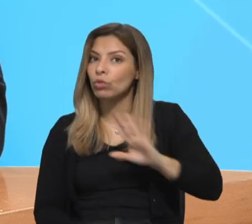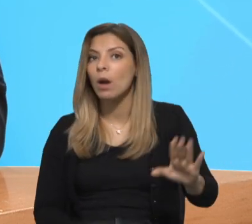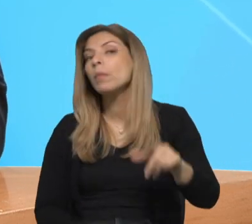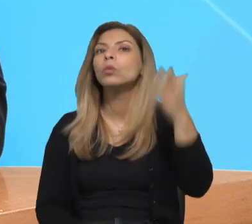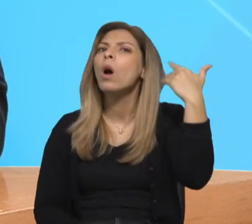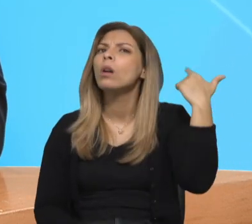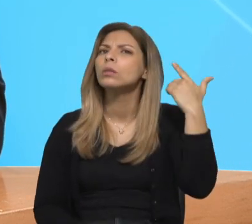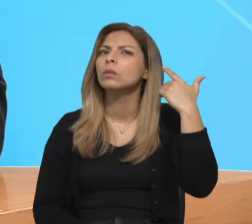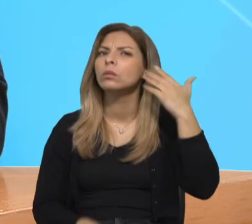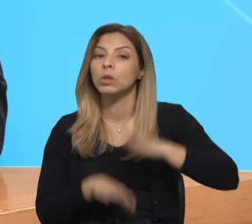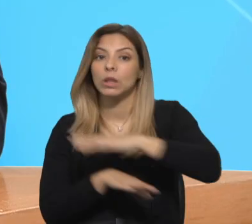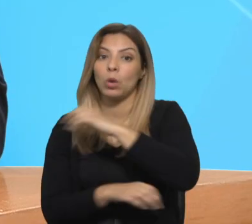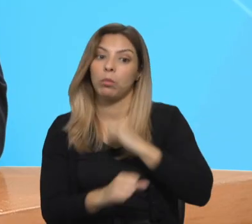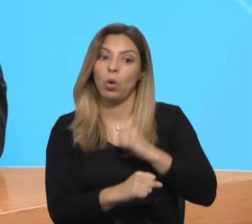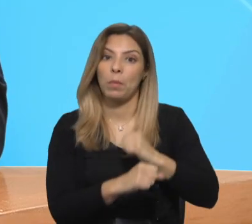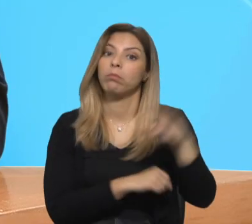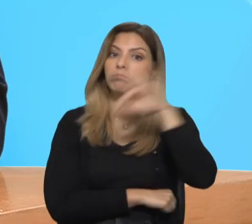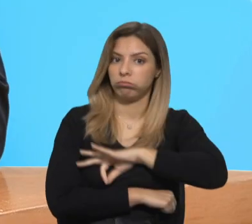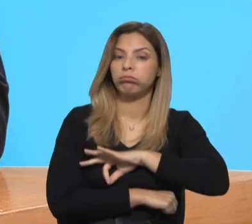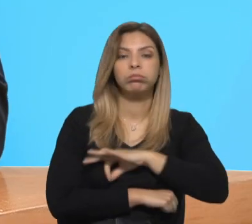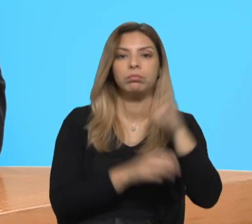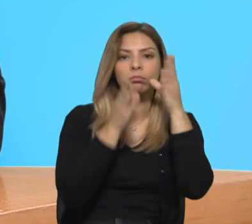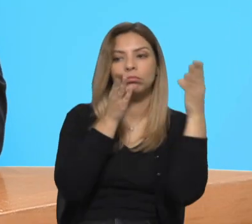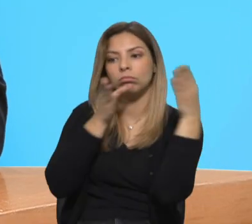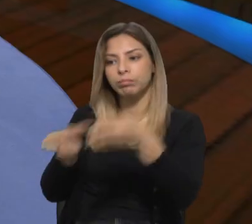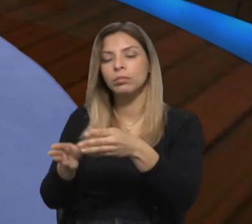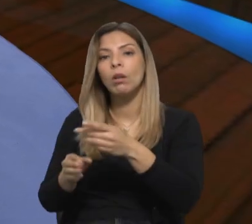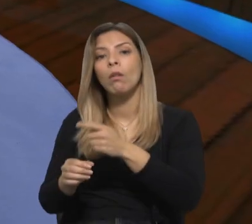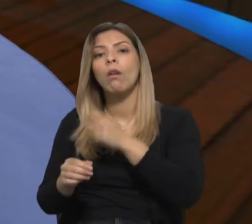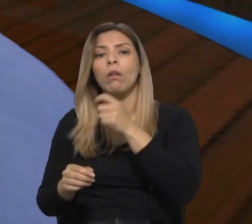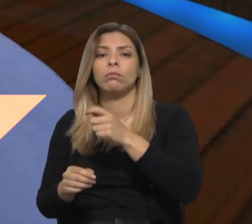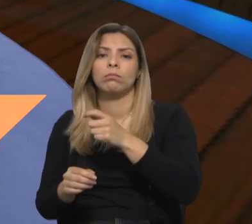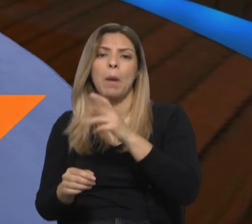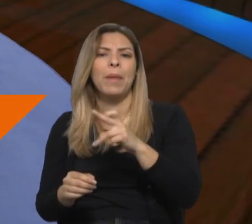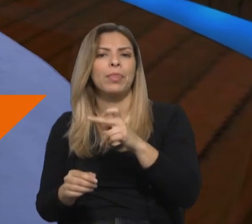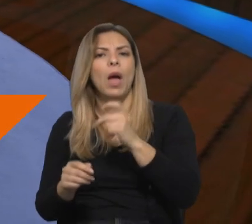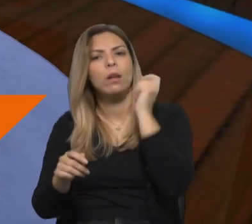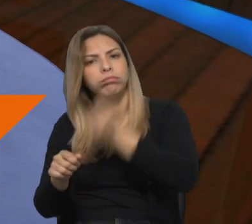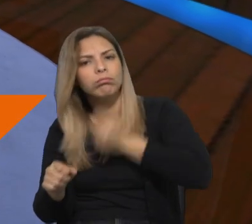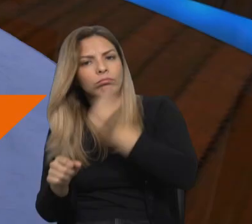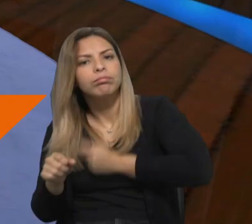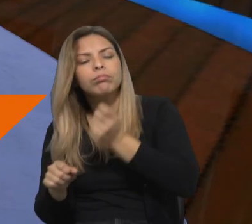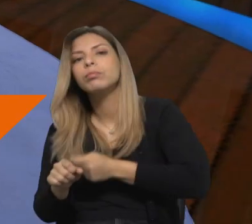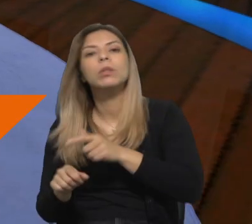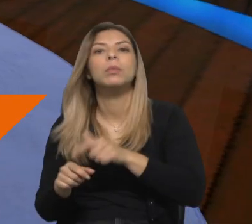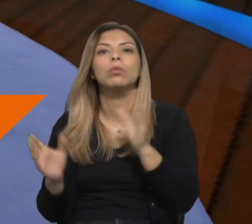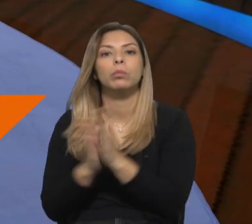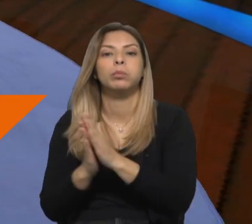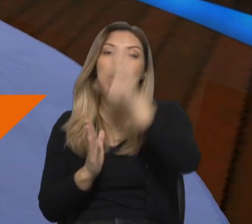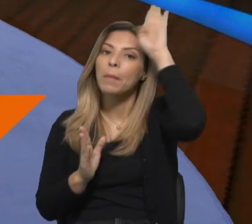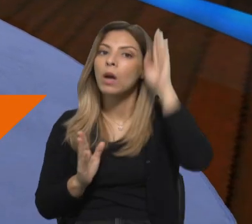Sair do meu trabalho profissional e dedicar-me a tempo inteiro. Diocese de Braga e equipa nacional da Juventude Operária